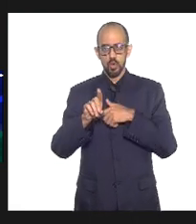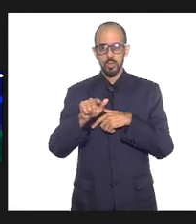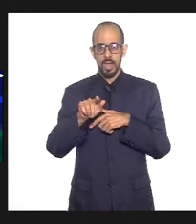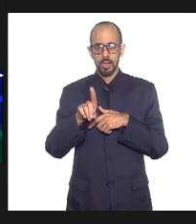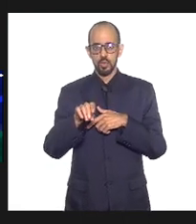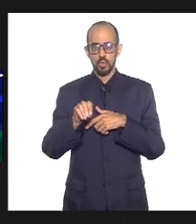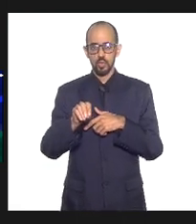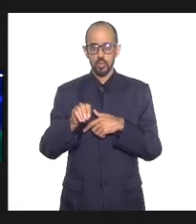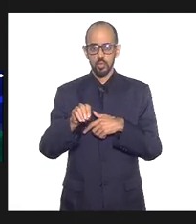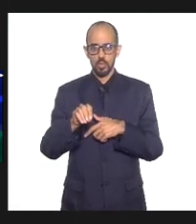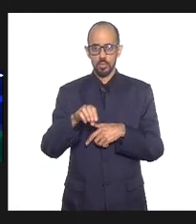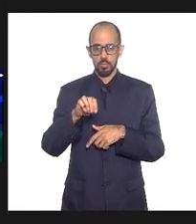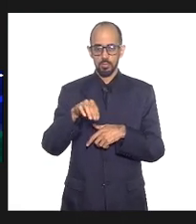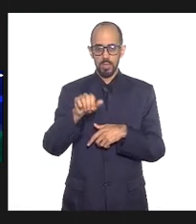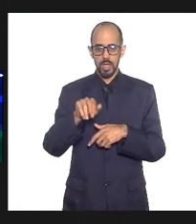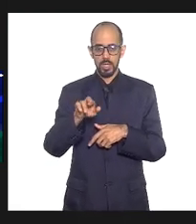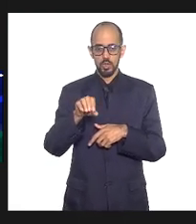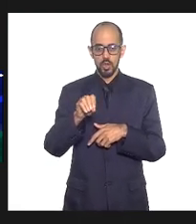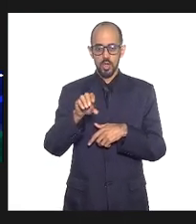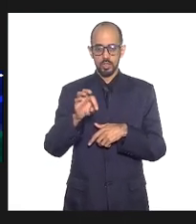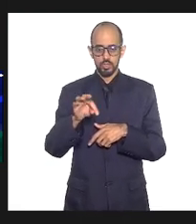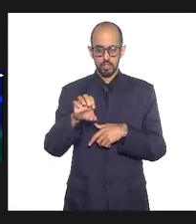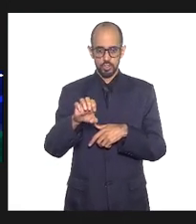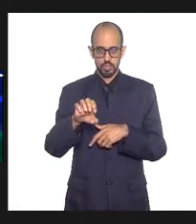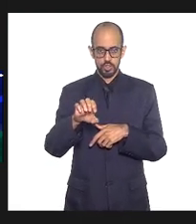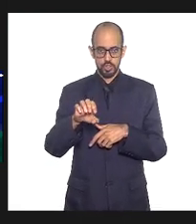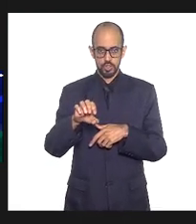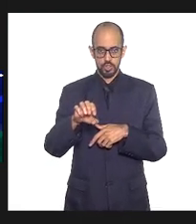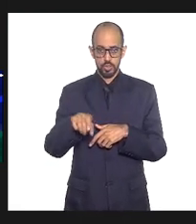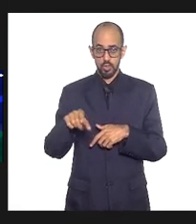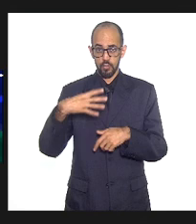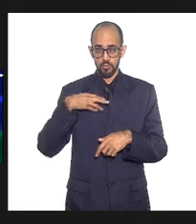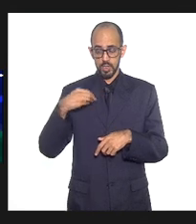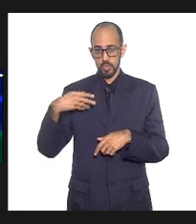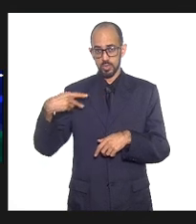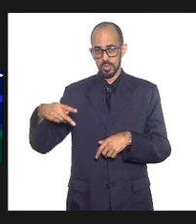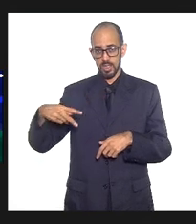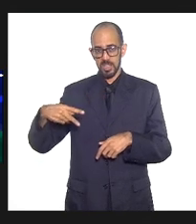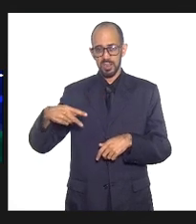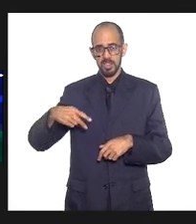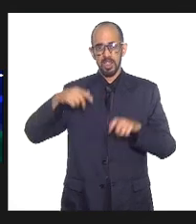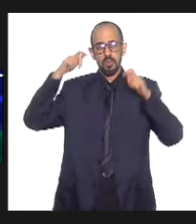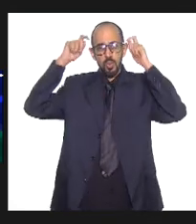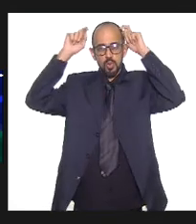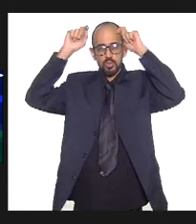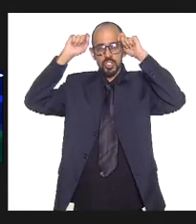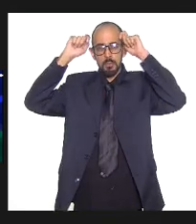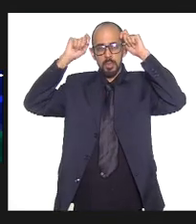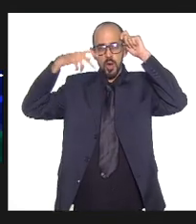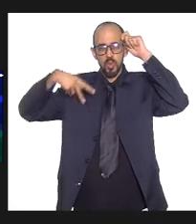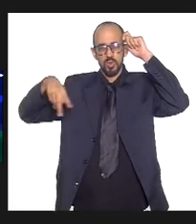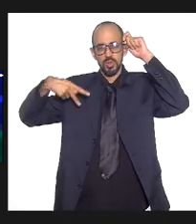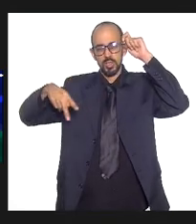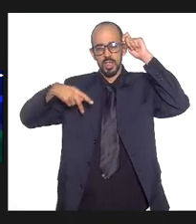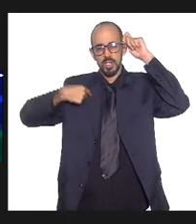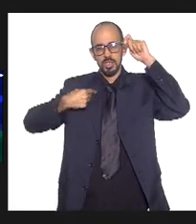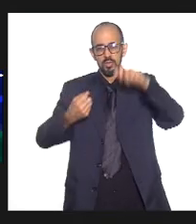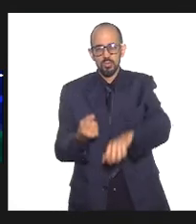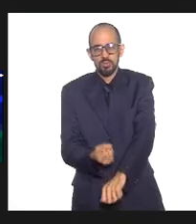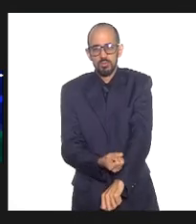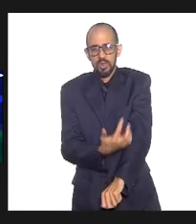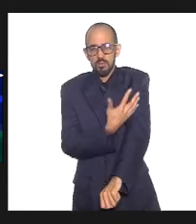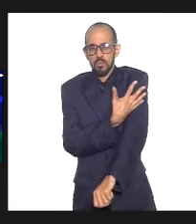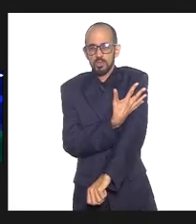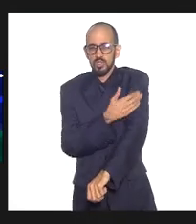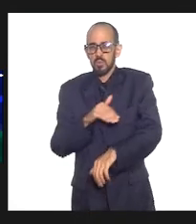do soldado Mariotti carregando a boina do seu pai. E foi uma das cenas mais emocionantes da minha vida. Então, eu não posso,